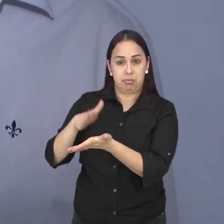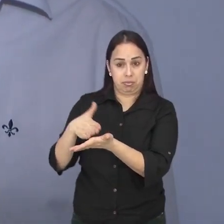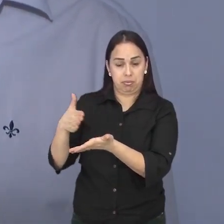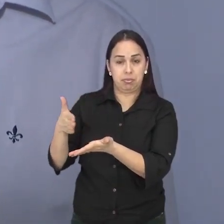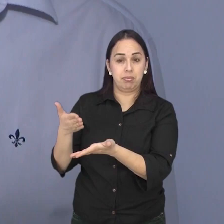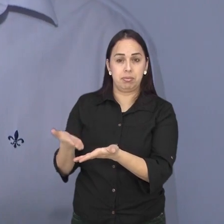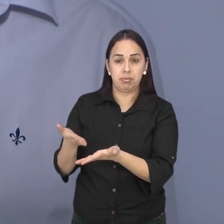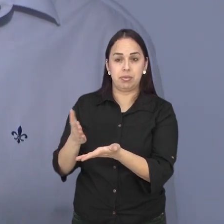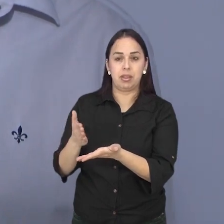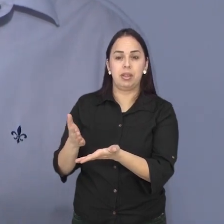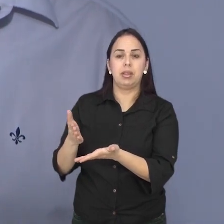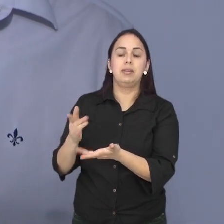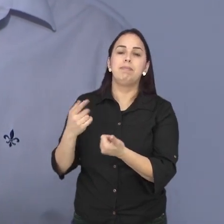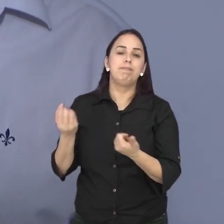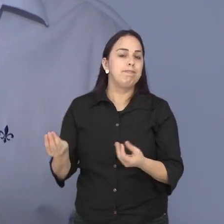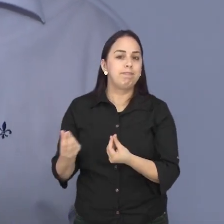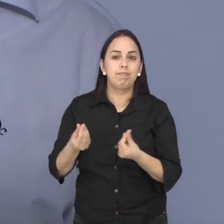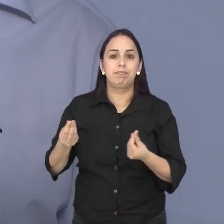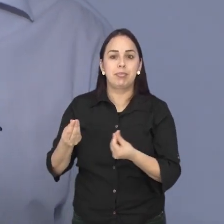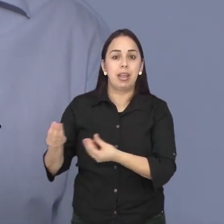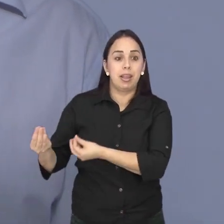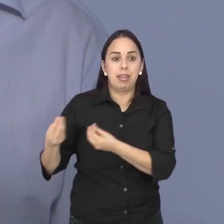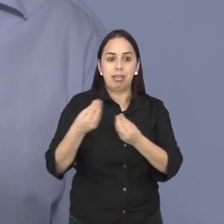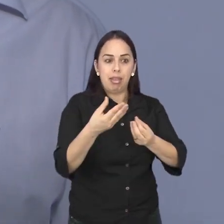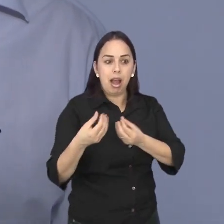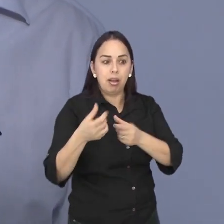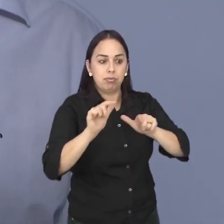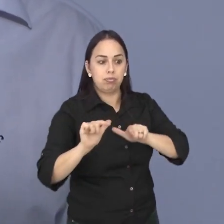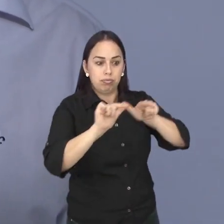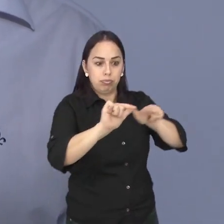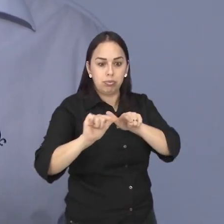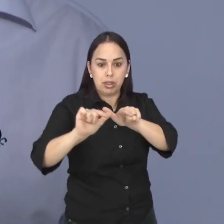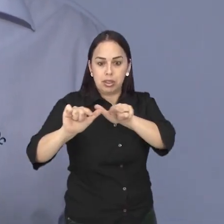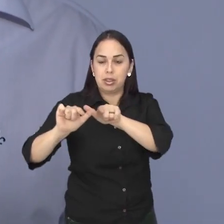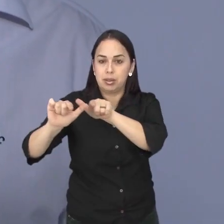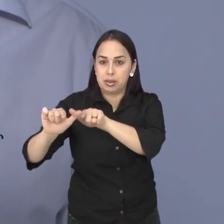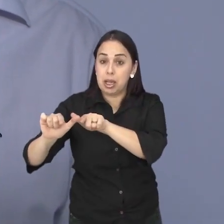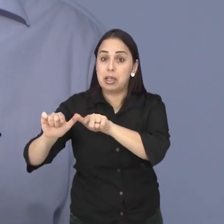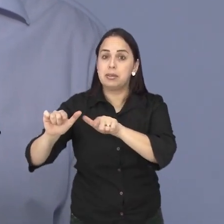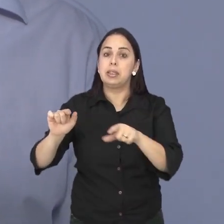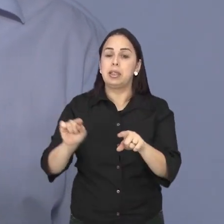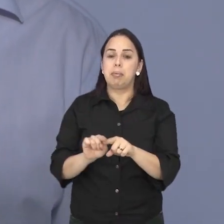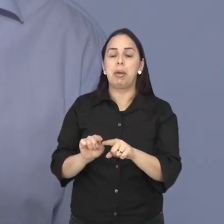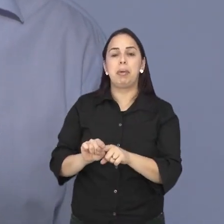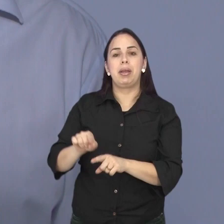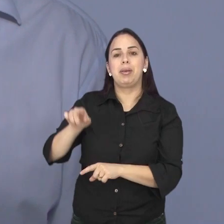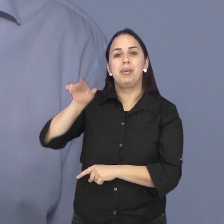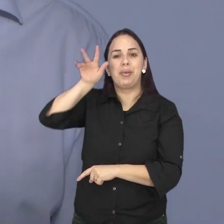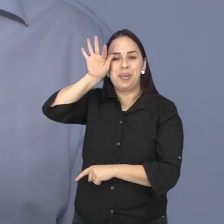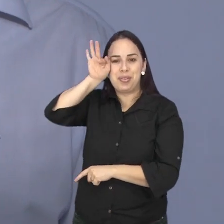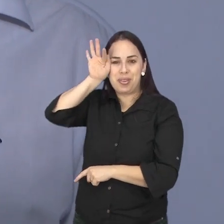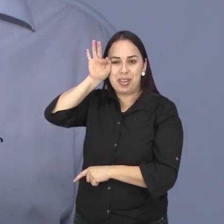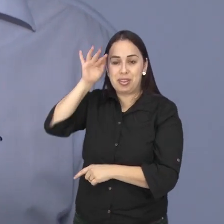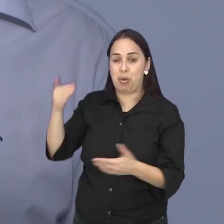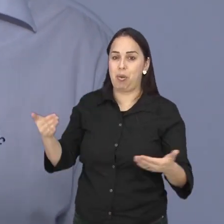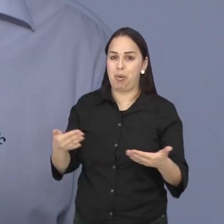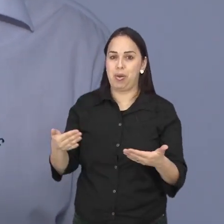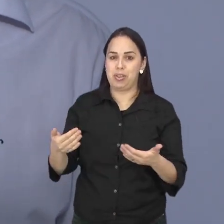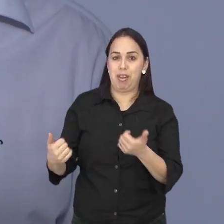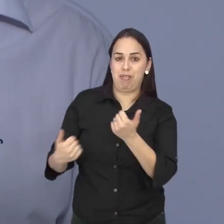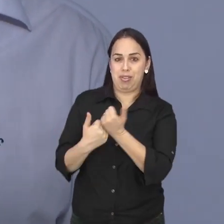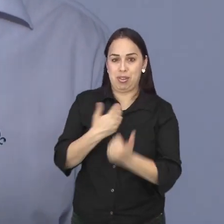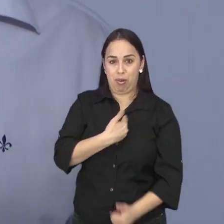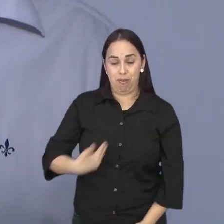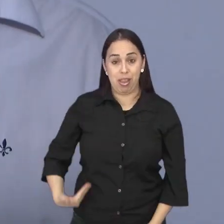por ocupar essa pasta, entregar esses títulos aí para a cidade legal. E o Felício, o nosso governador em